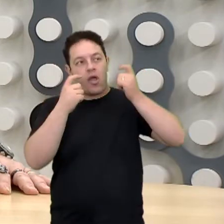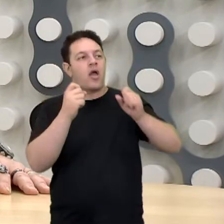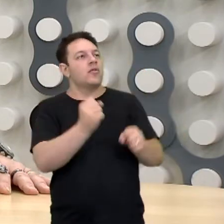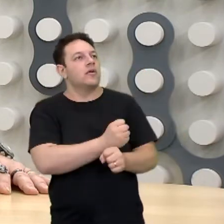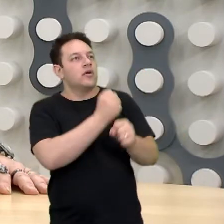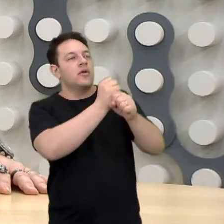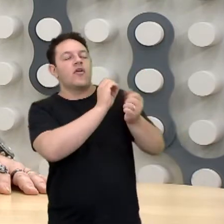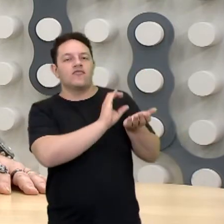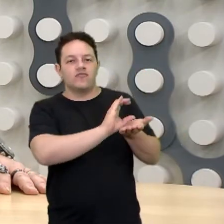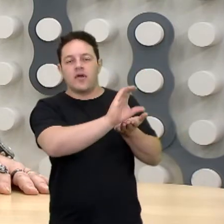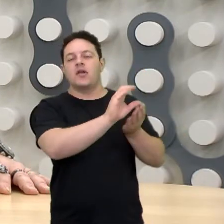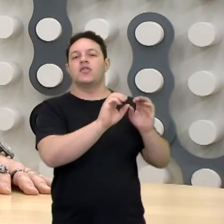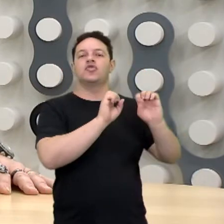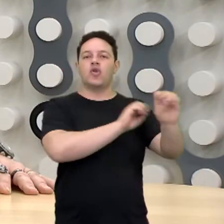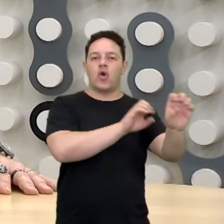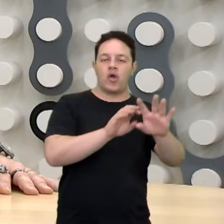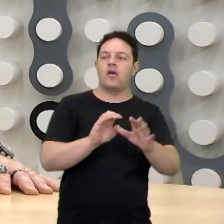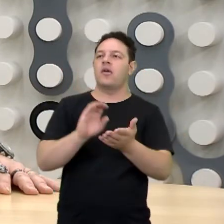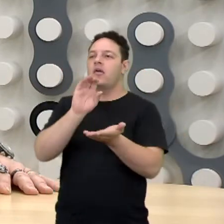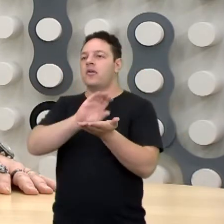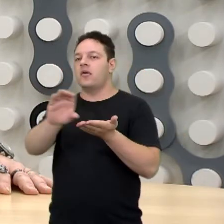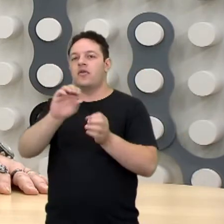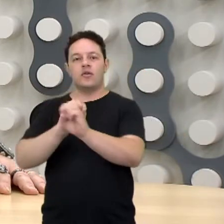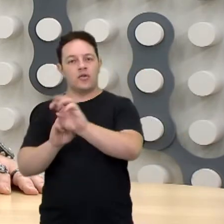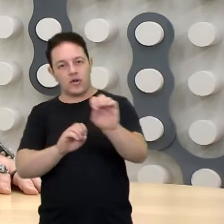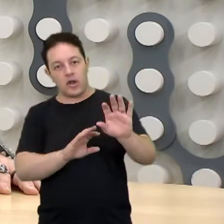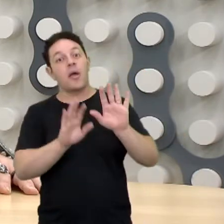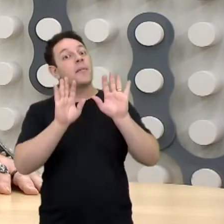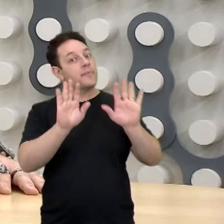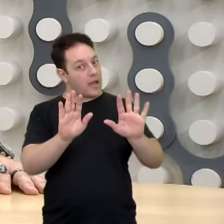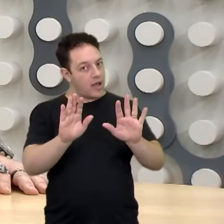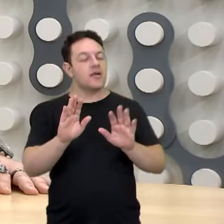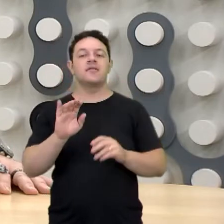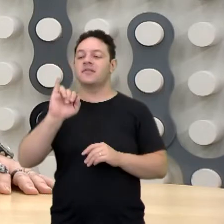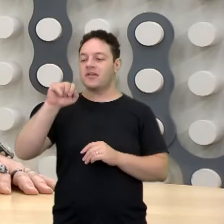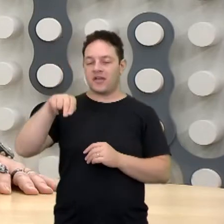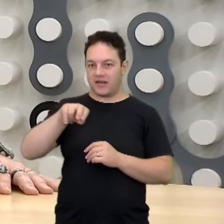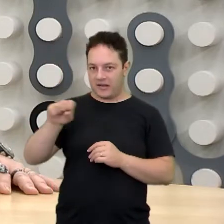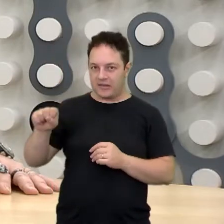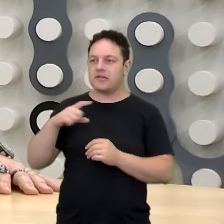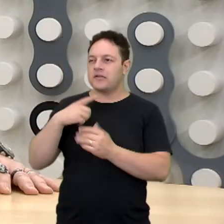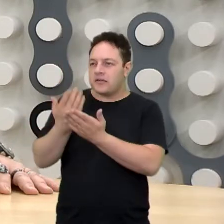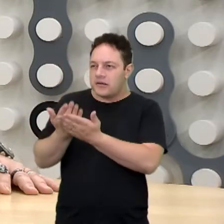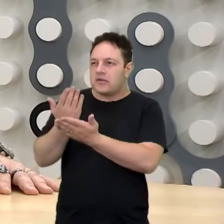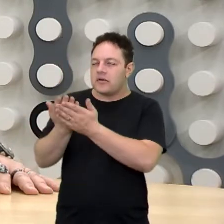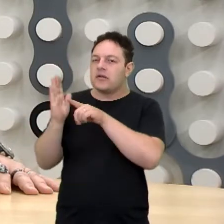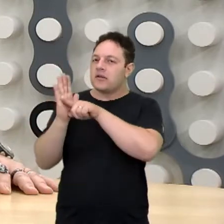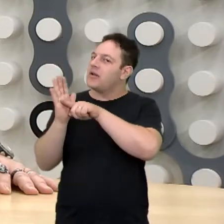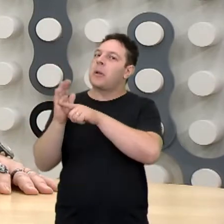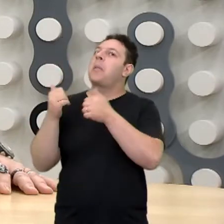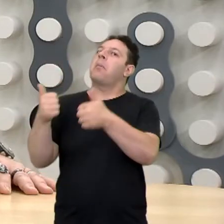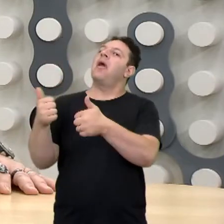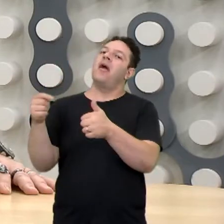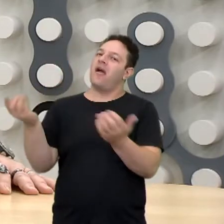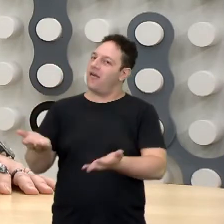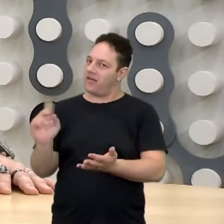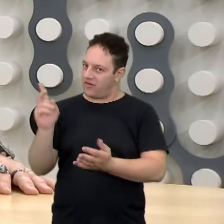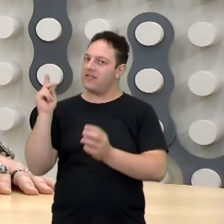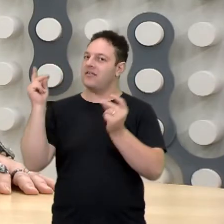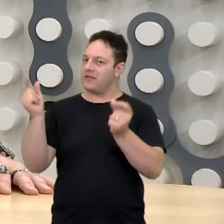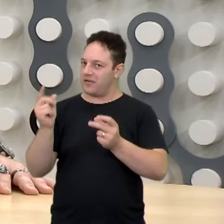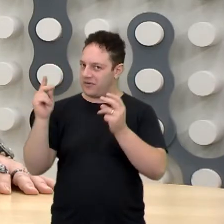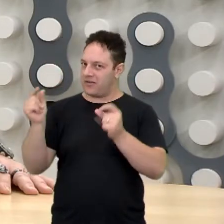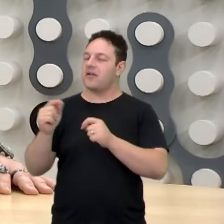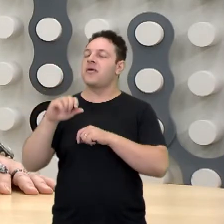se olhando, né, há um bom tempo, né, no regime previdenciário do Brasil, que está em déficit há um bom tempo, e também a questão